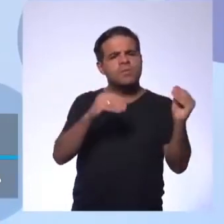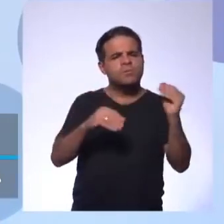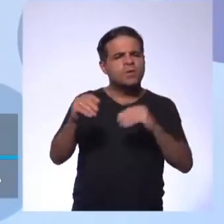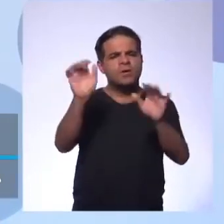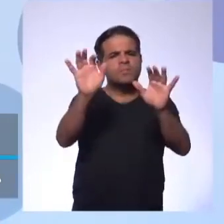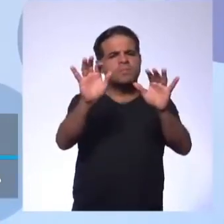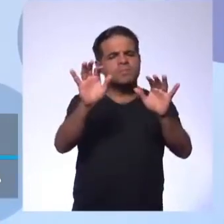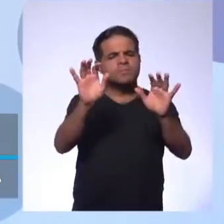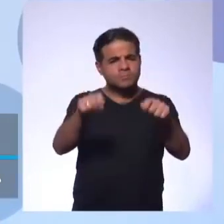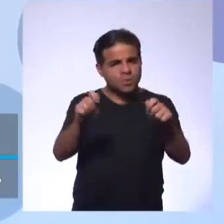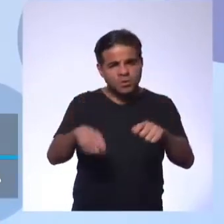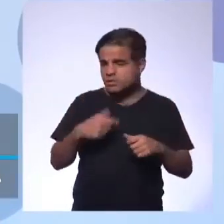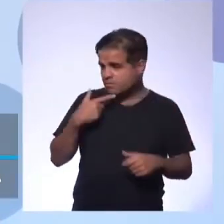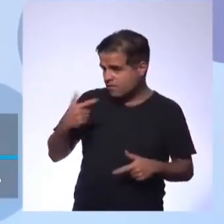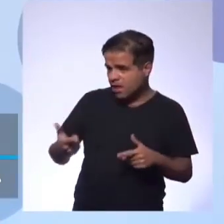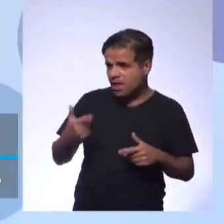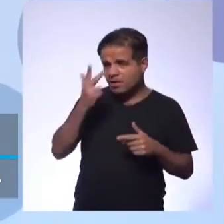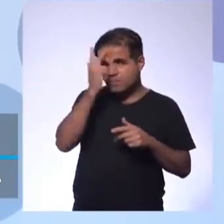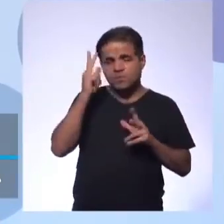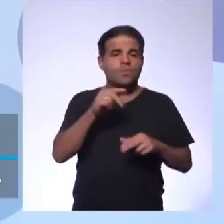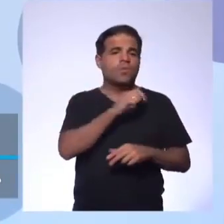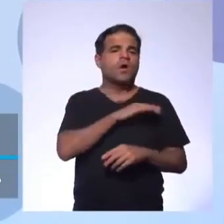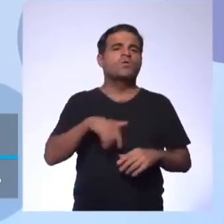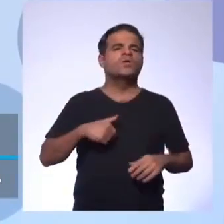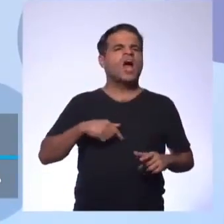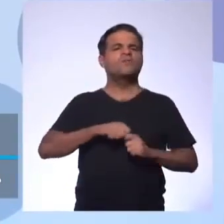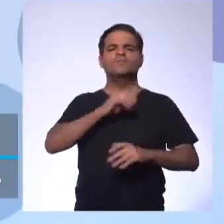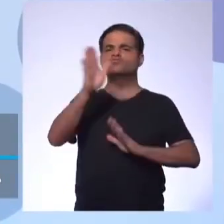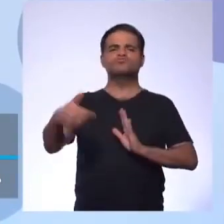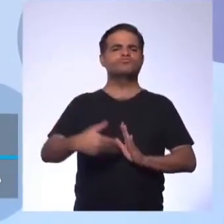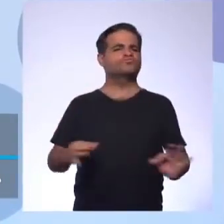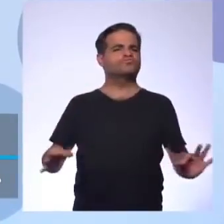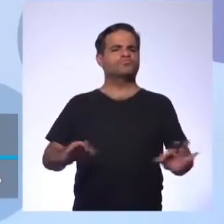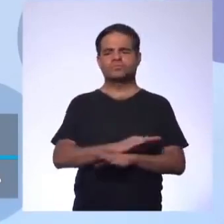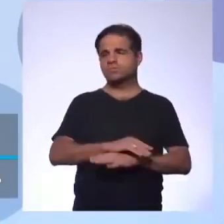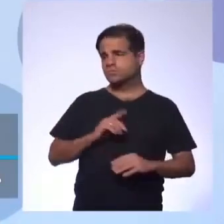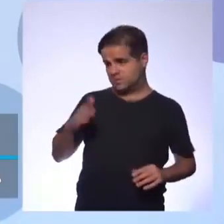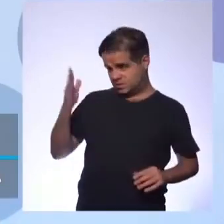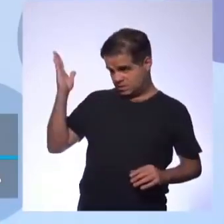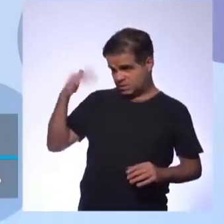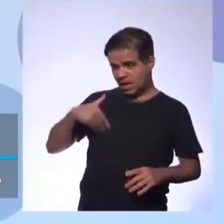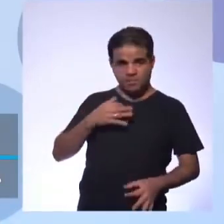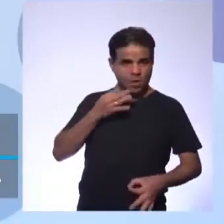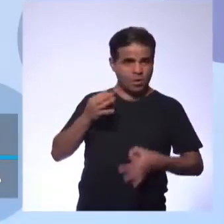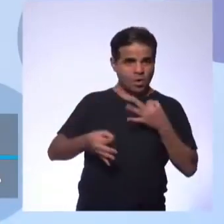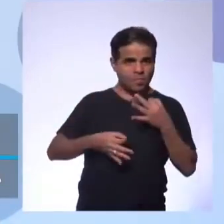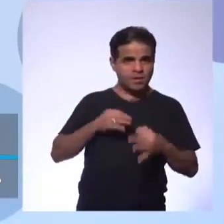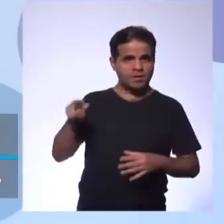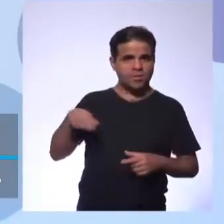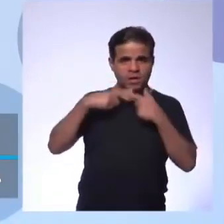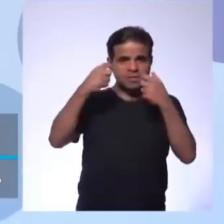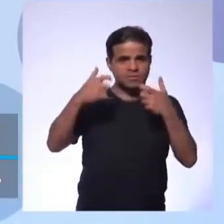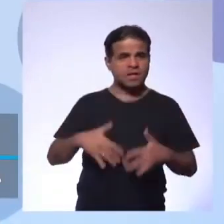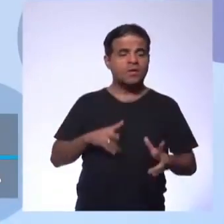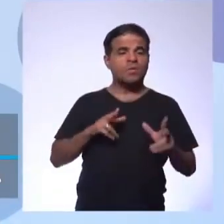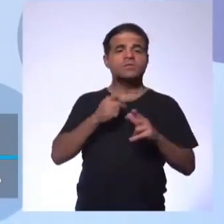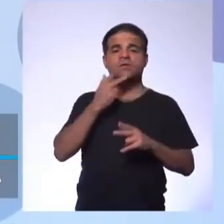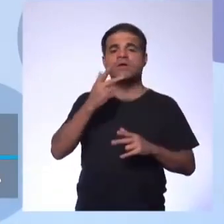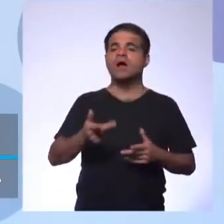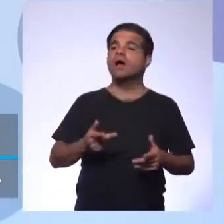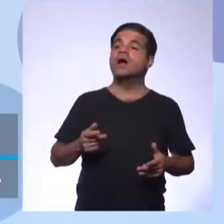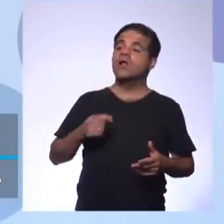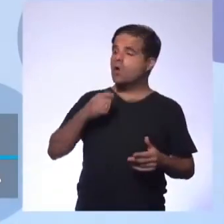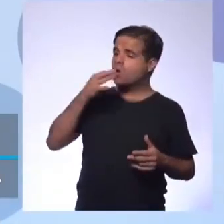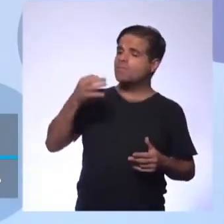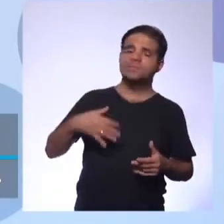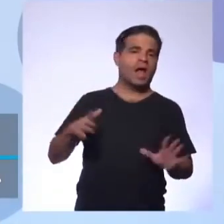Ele é capaz de falar, porque aquele pessoal, igual o aluno que falou que, eu fiz tudo, mas será que ele sabe comentar sobre o que ele fez? Aí quando você pede para o aluno, comenta, eu